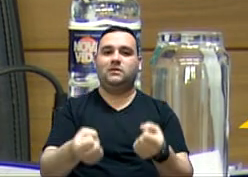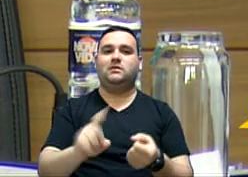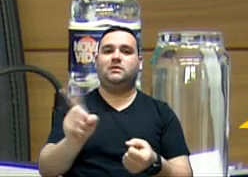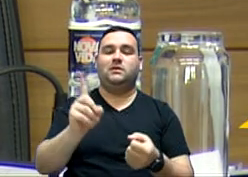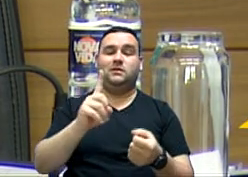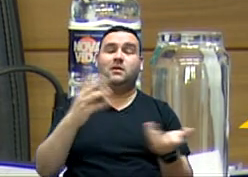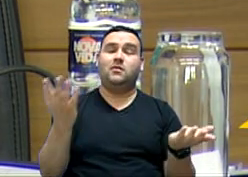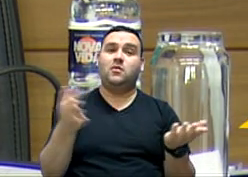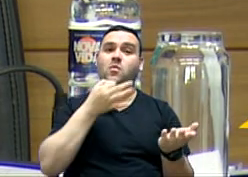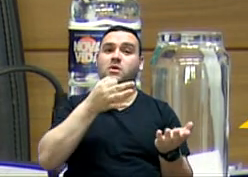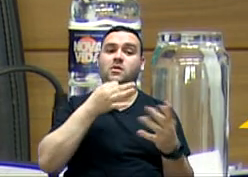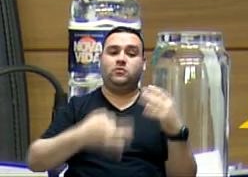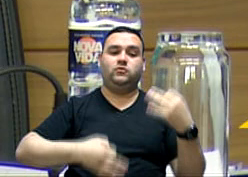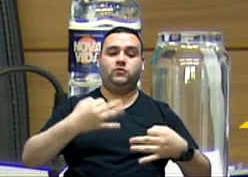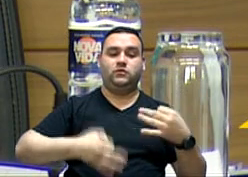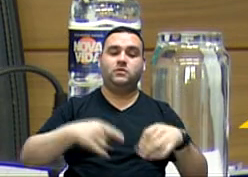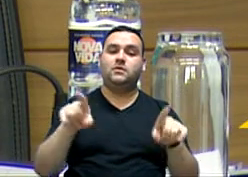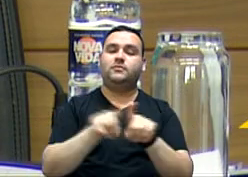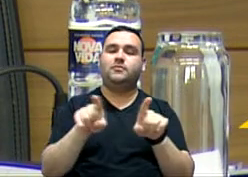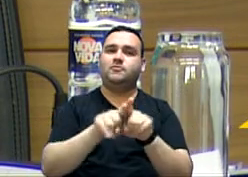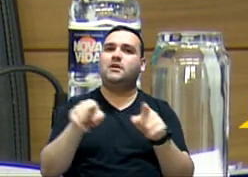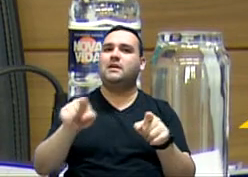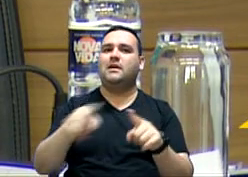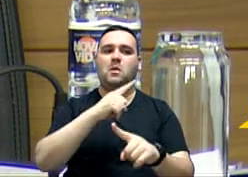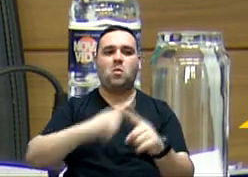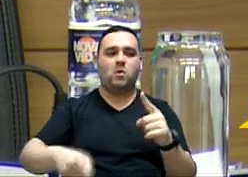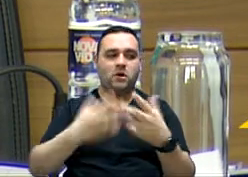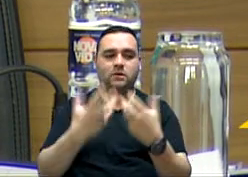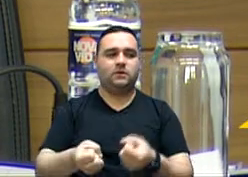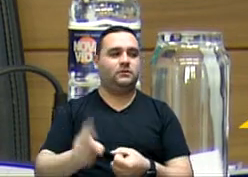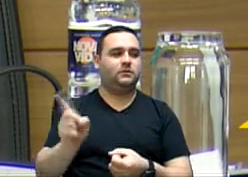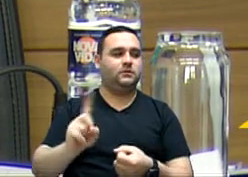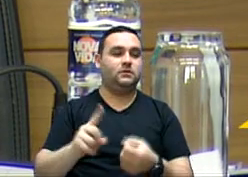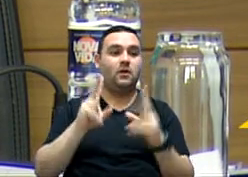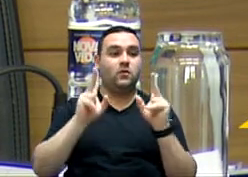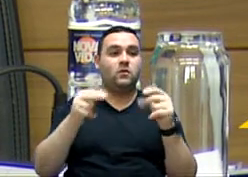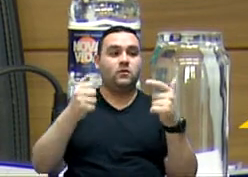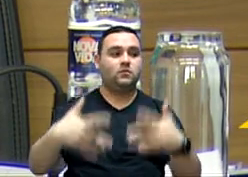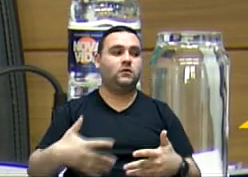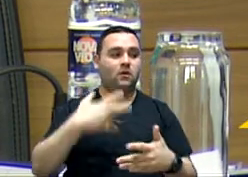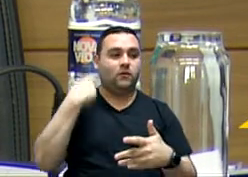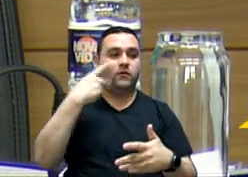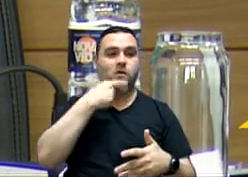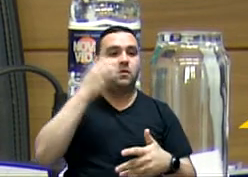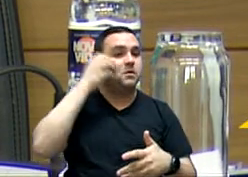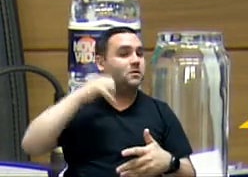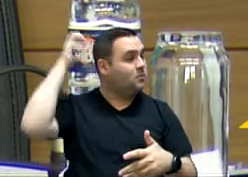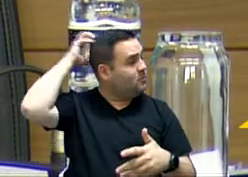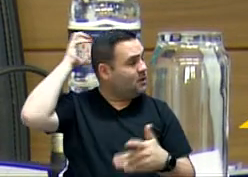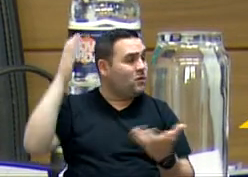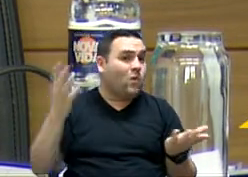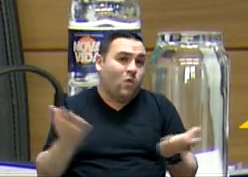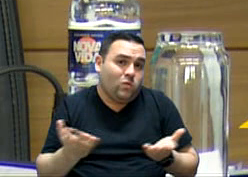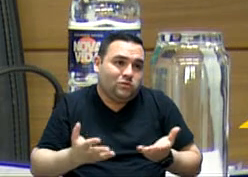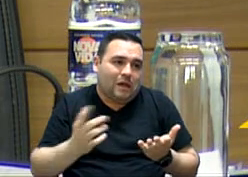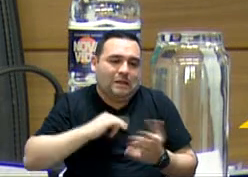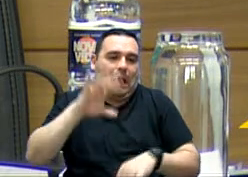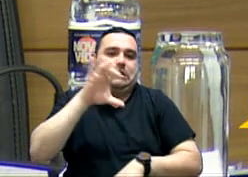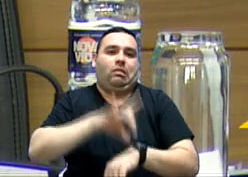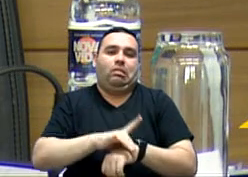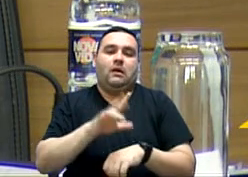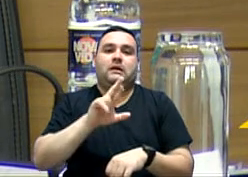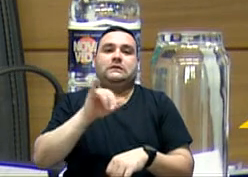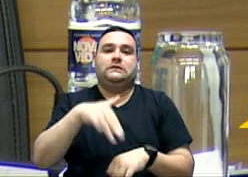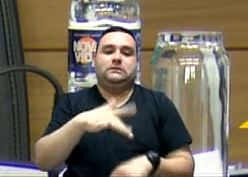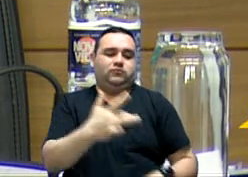presidente vota. O parecer da Comissão de Justiça também é pela rejeição. Como o vereador Péricles Regis está acometido aí com uma